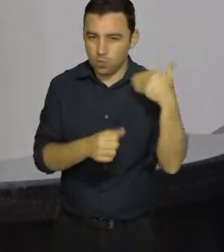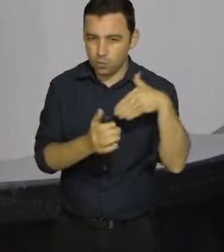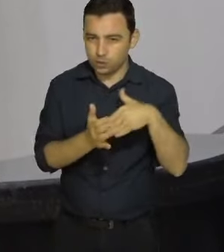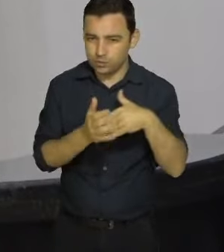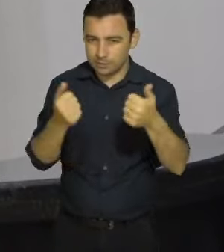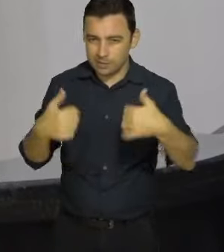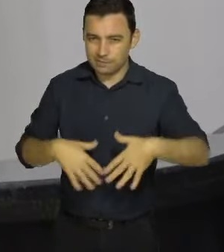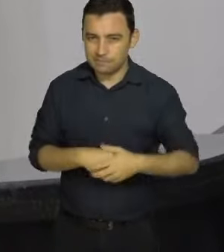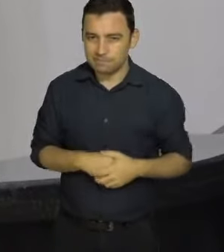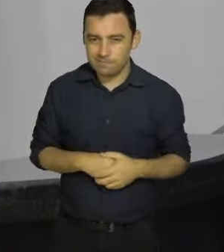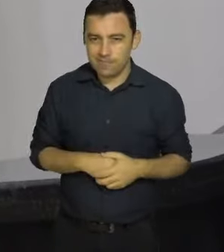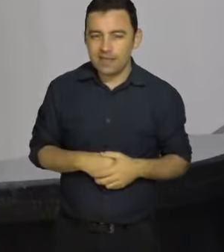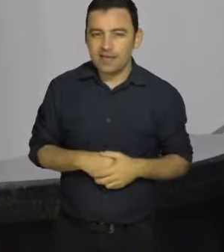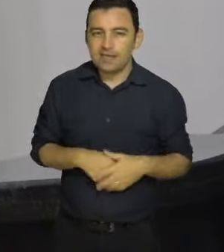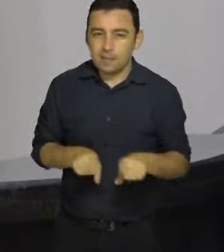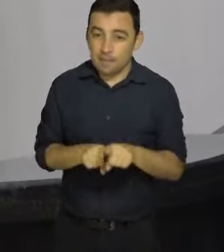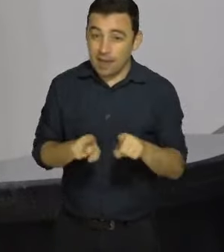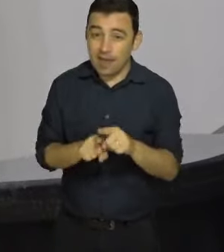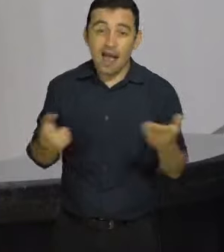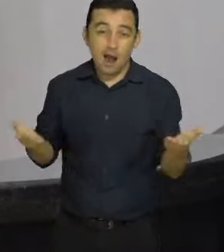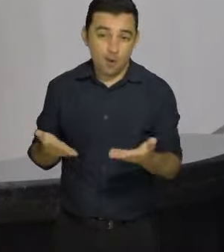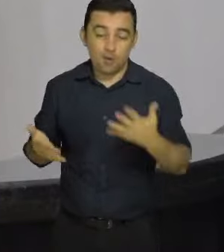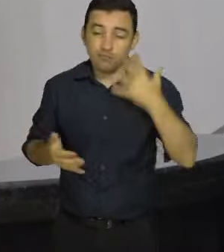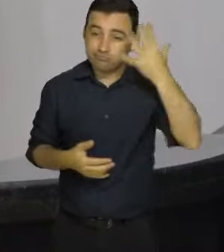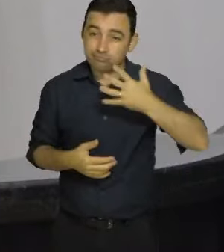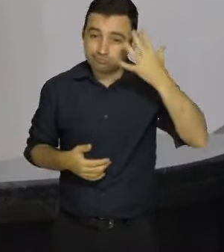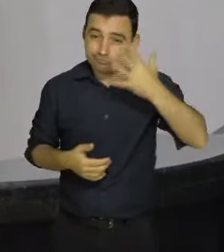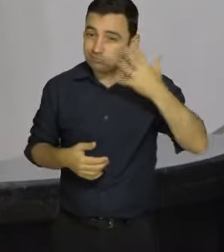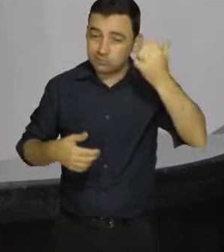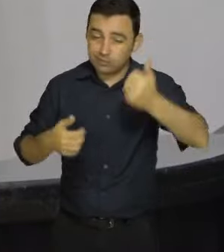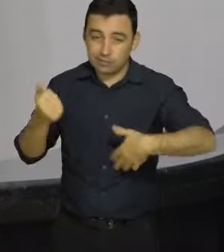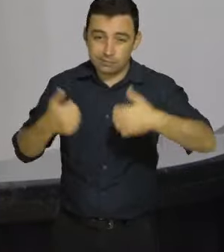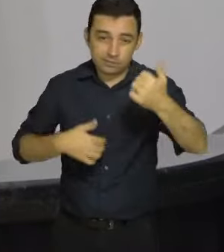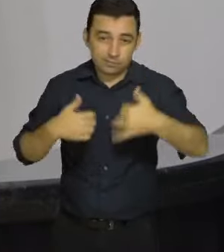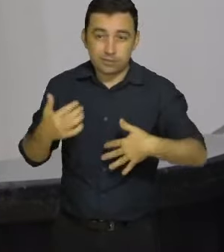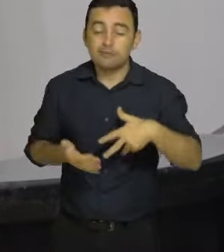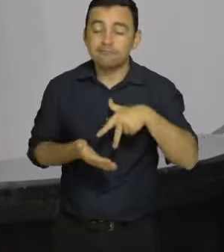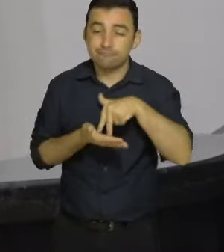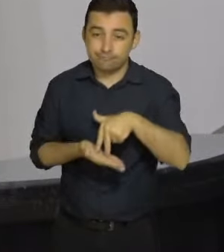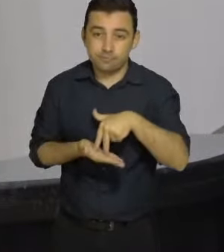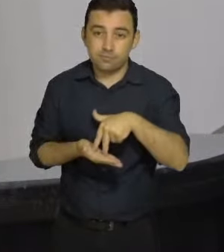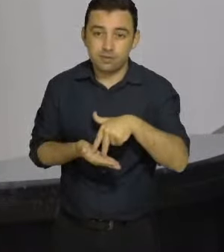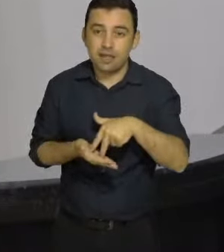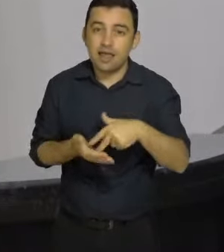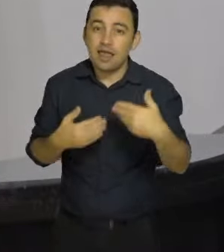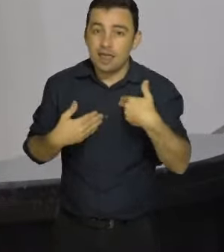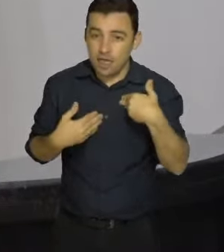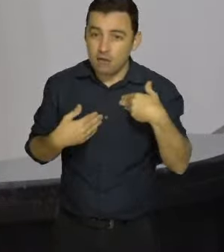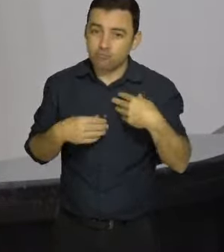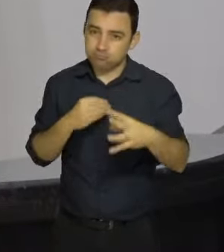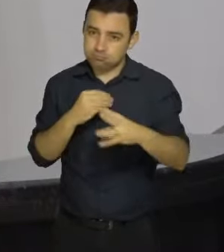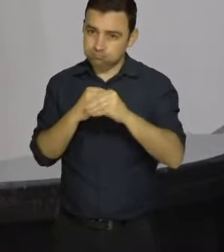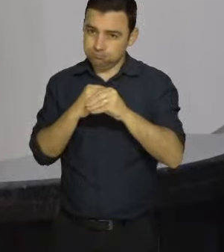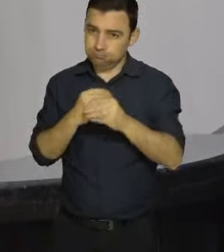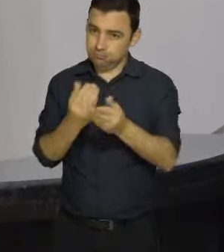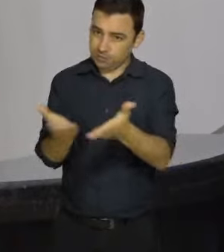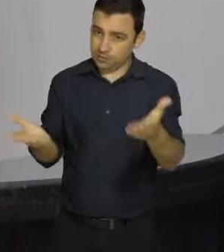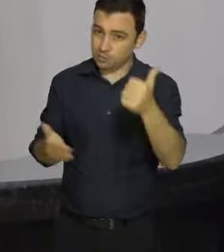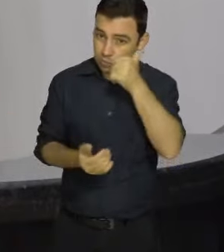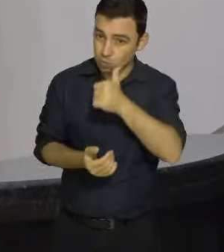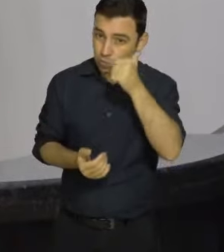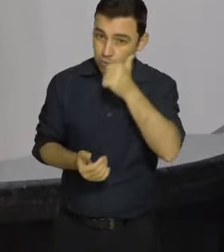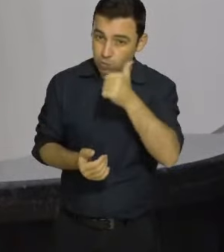deixar de aproveitar essa oportunidade de fala nessa tribuna, nessa casa, para me somar às tantas outras mulheres que vêm